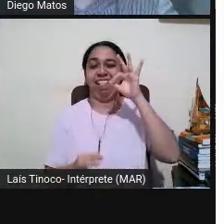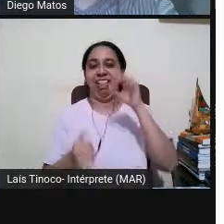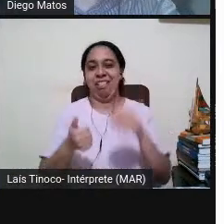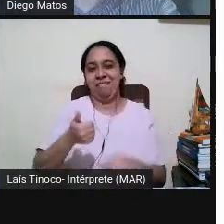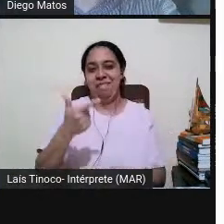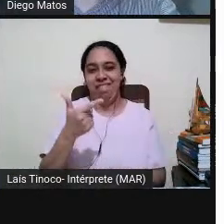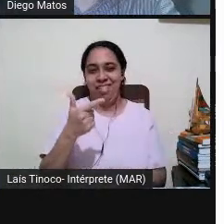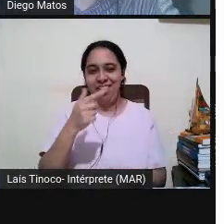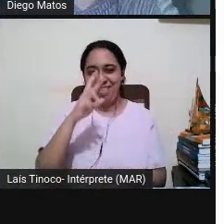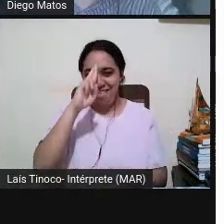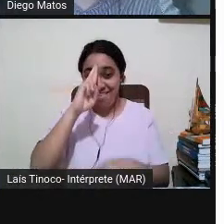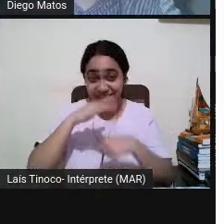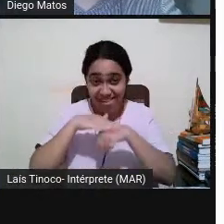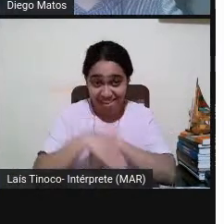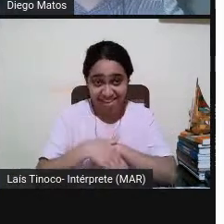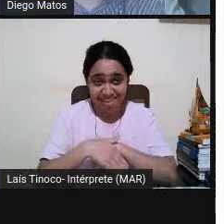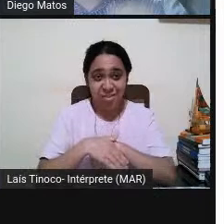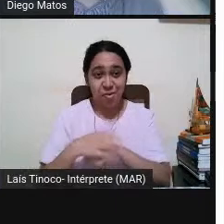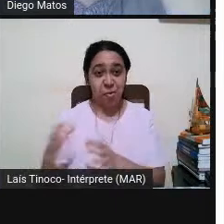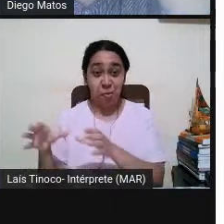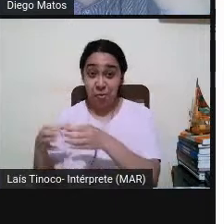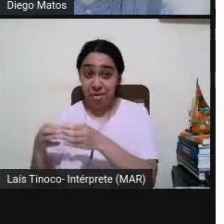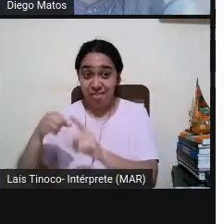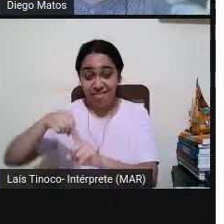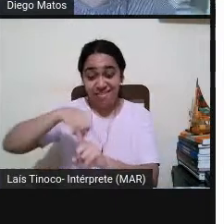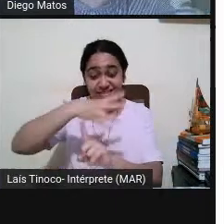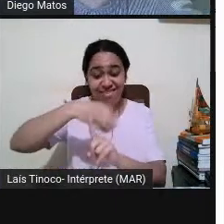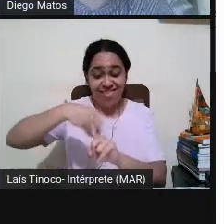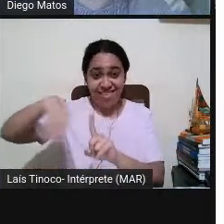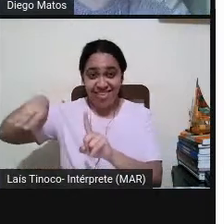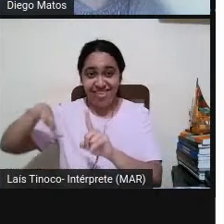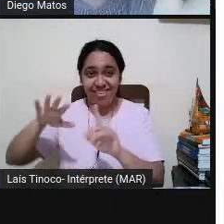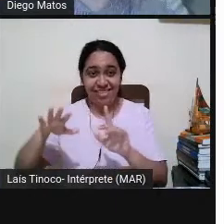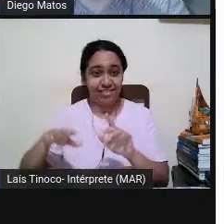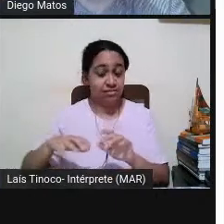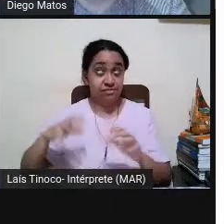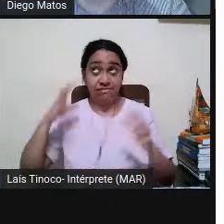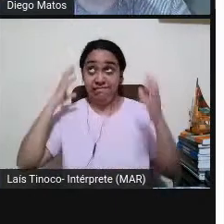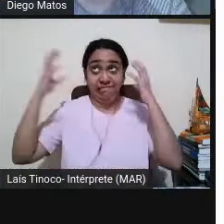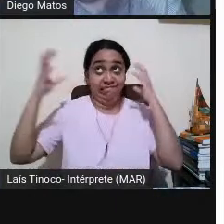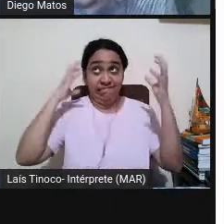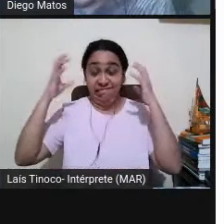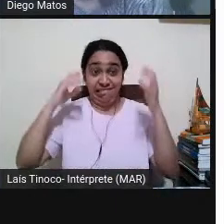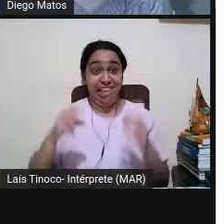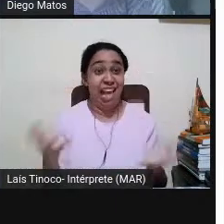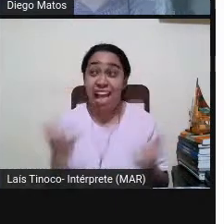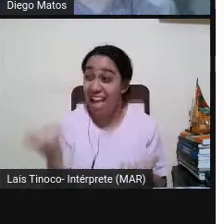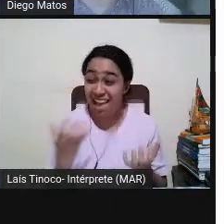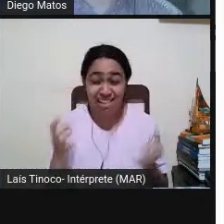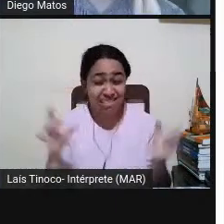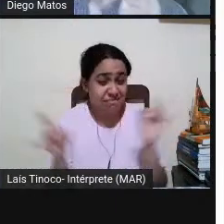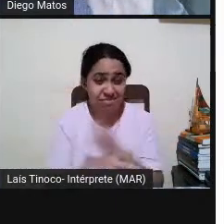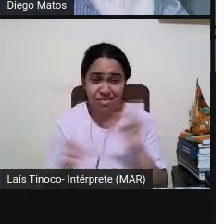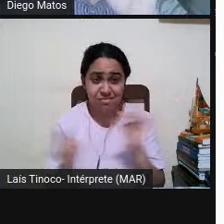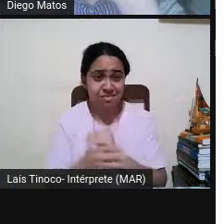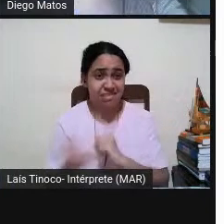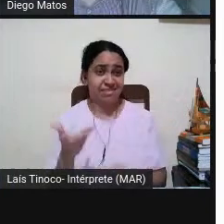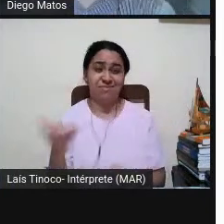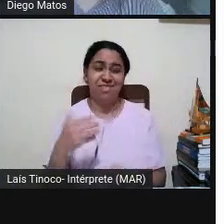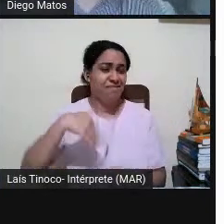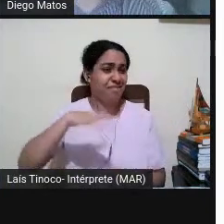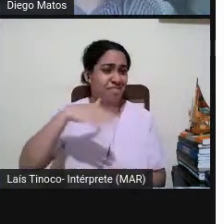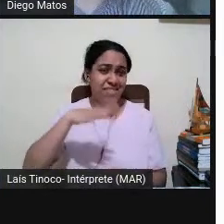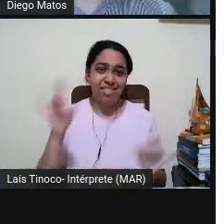a equipe aqui de mediação deve estar né arrancando os cabelos doido já Para eu terminar não sei como é que tá meu tempo